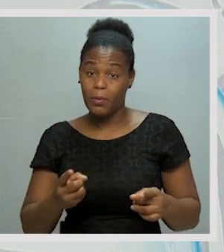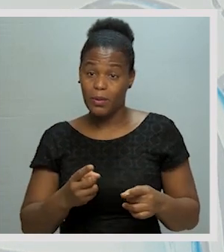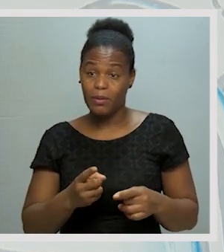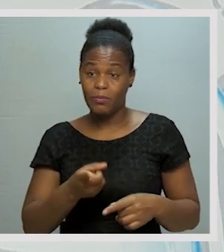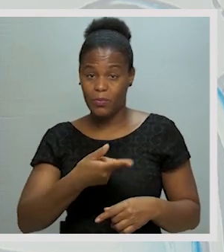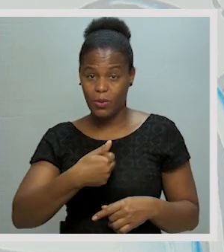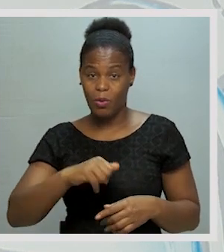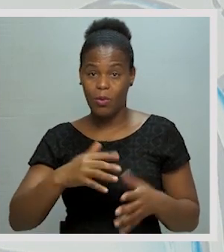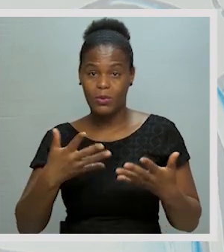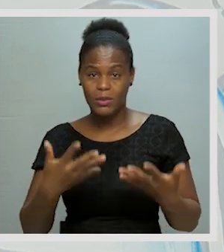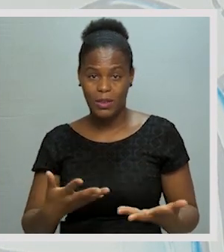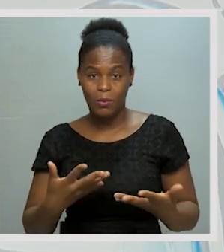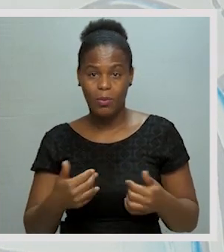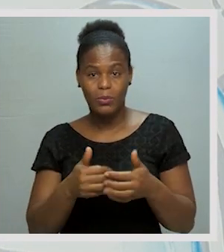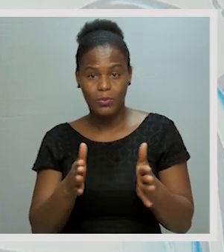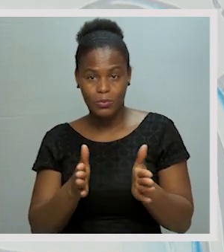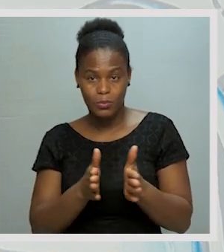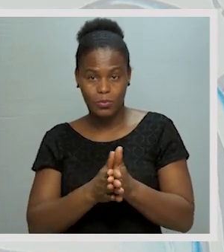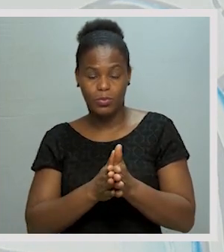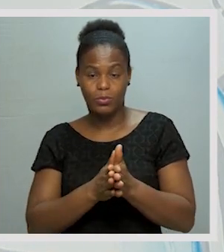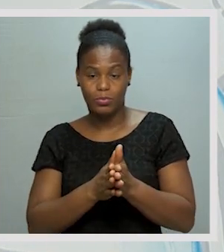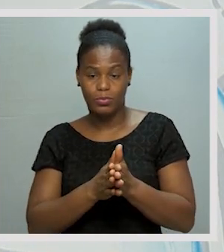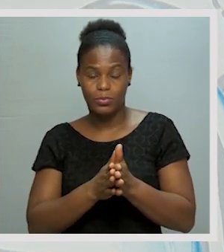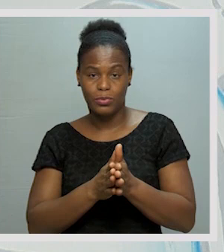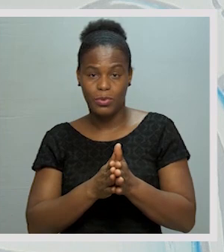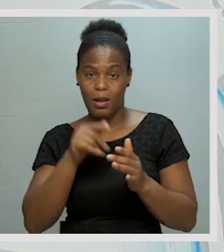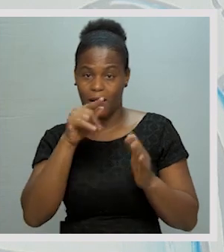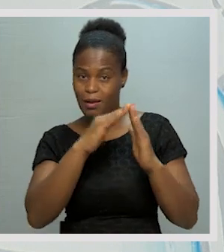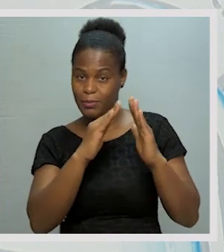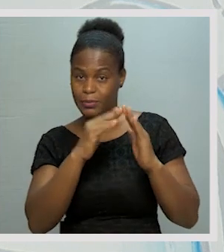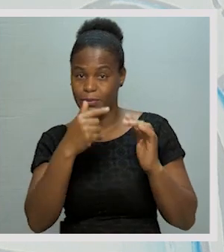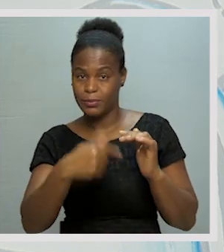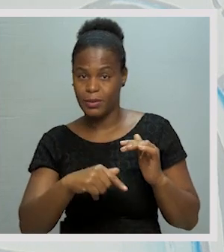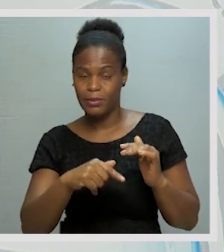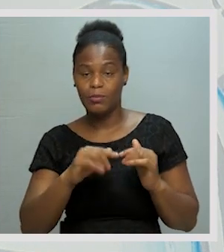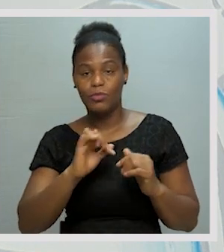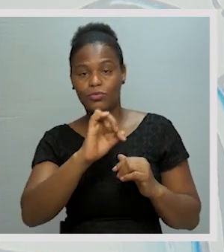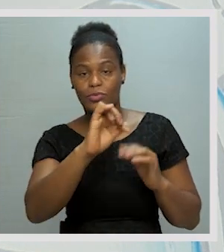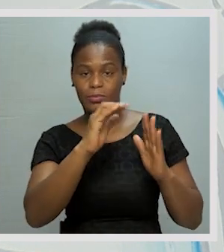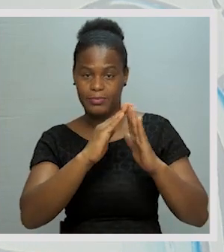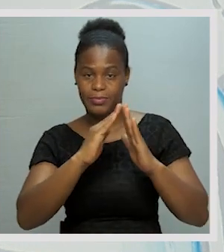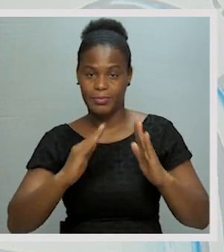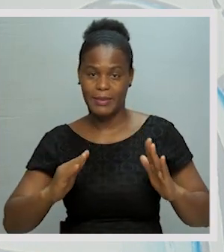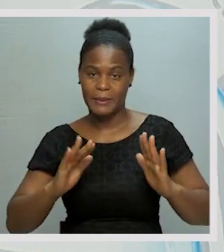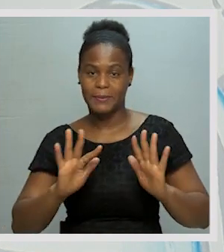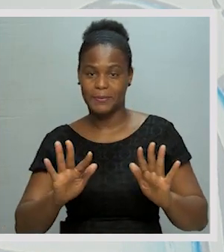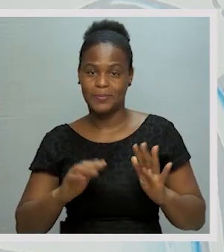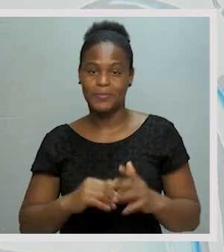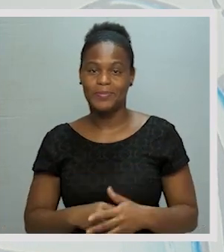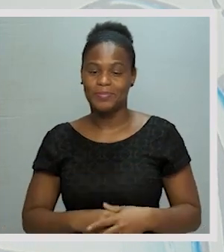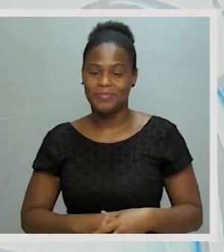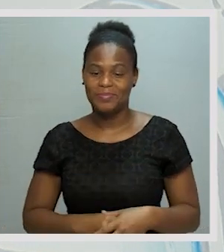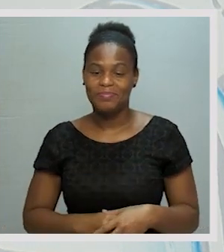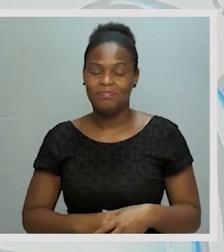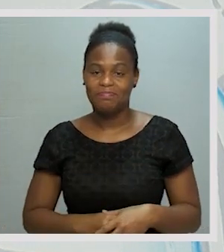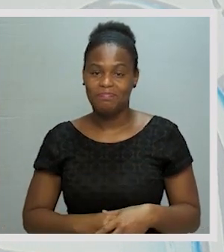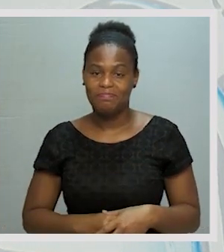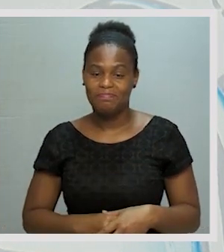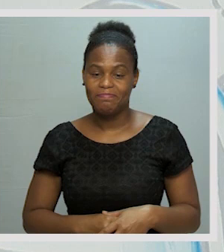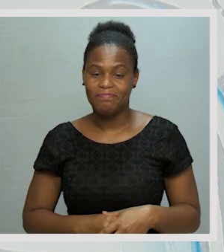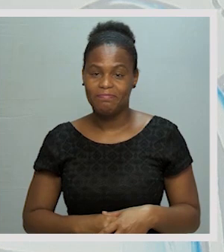ordem das dezenas. Ali é que é o seu respectivo lugar. Todo